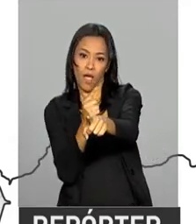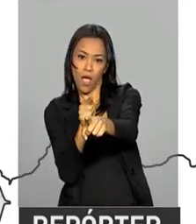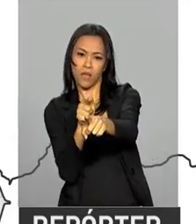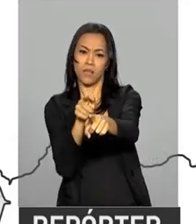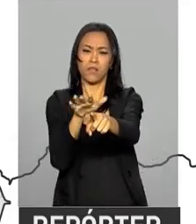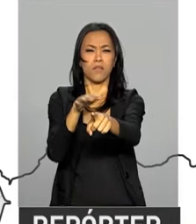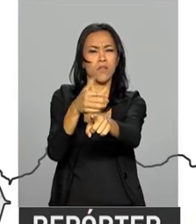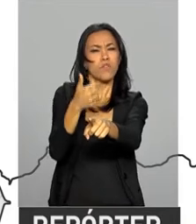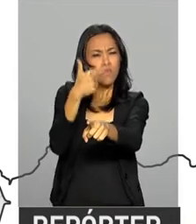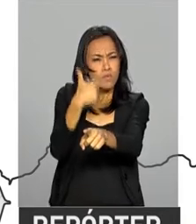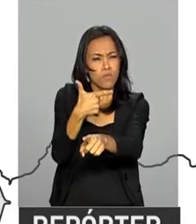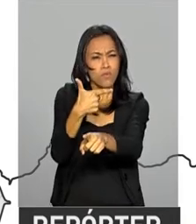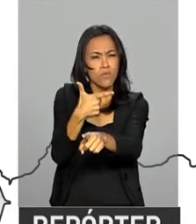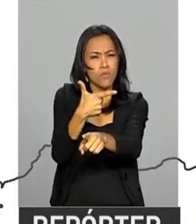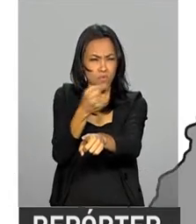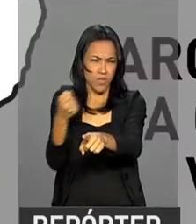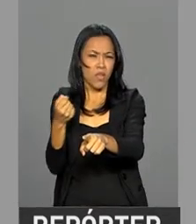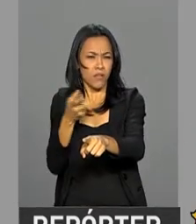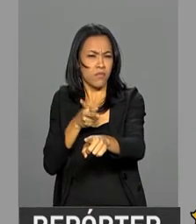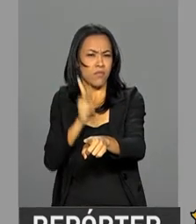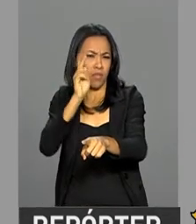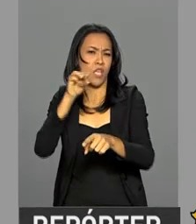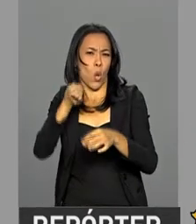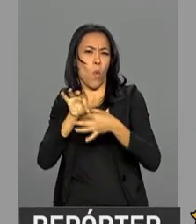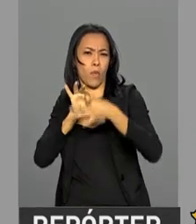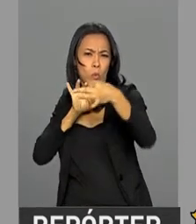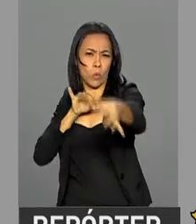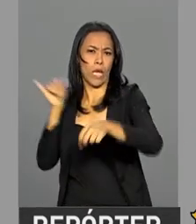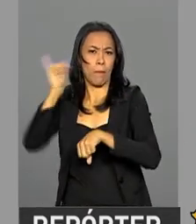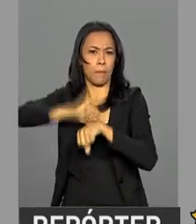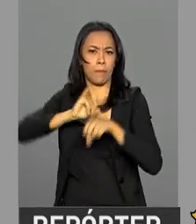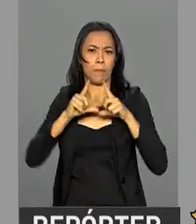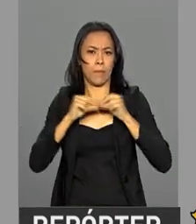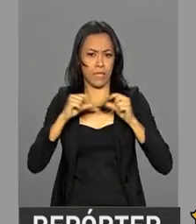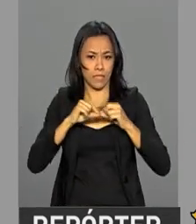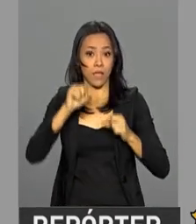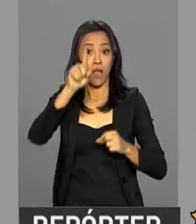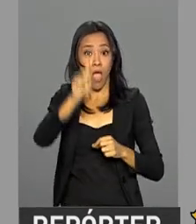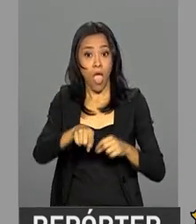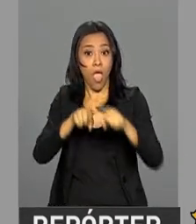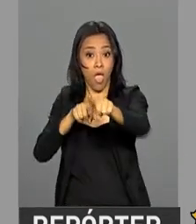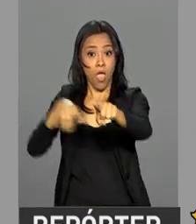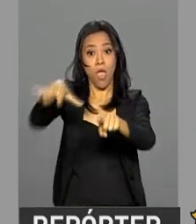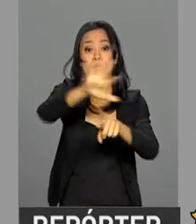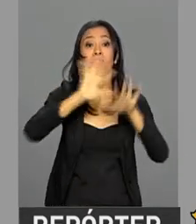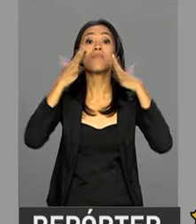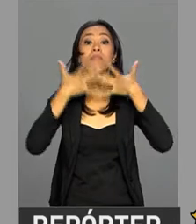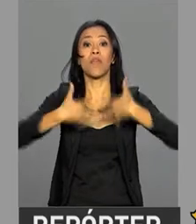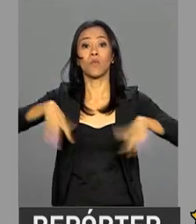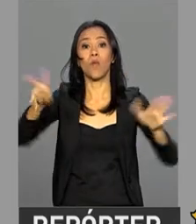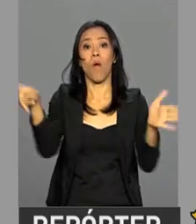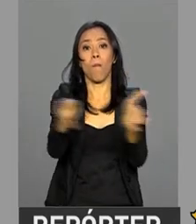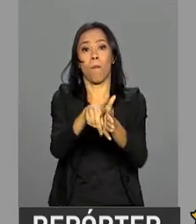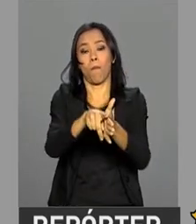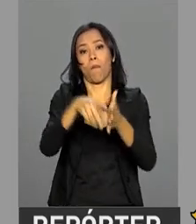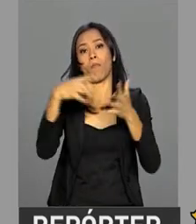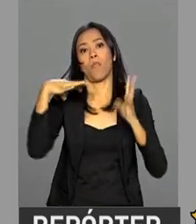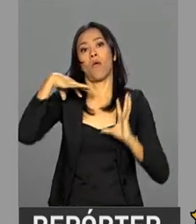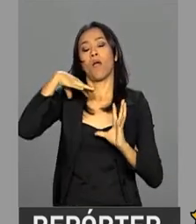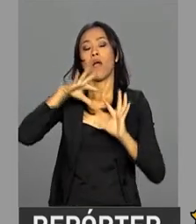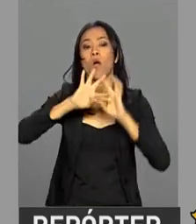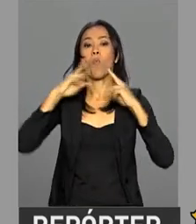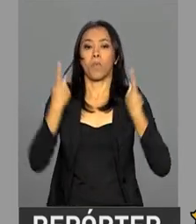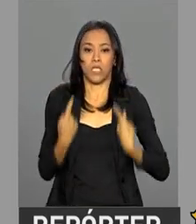mais de 200 quilômetros de Brasília. É reconhecido como Patrimônio Natural da Humanidade